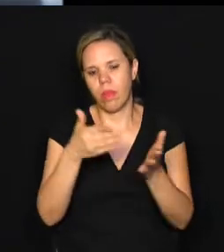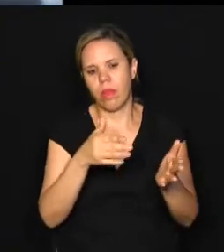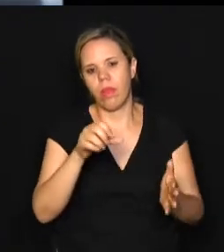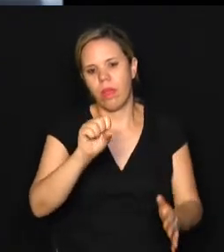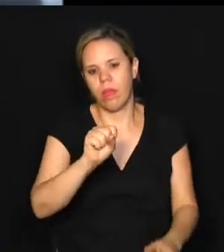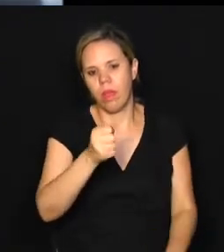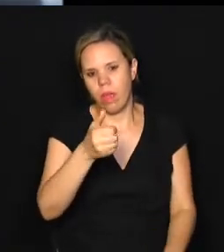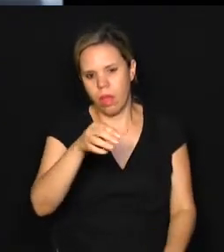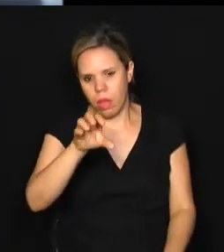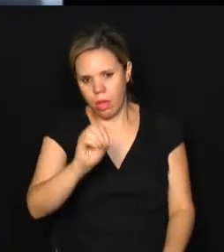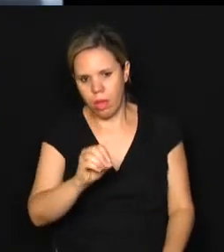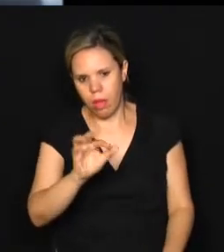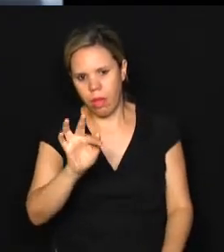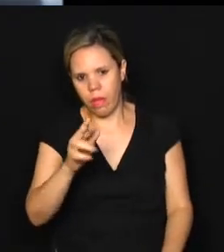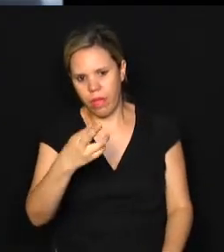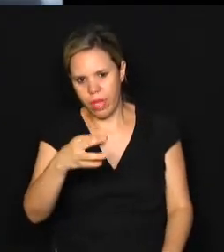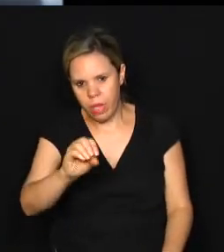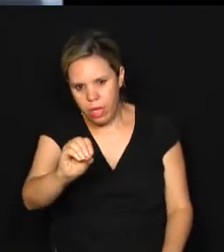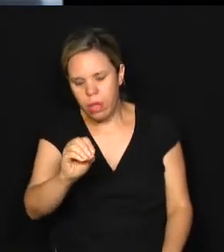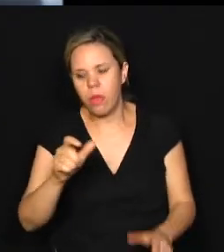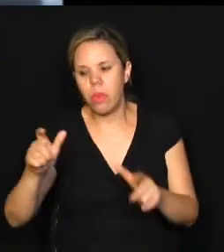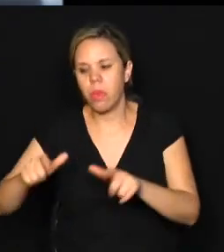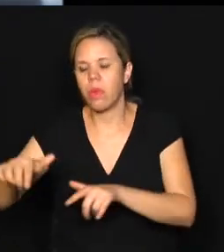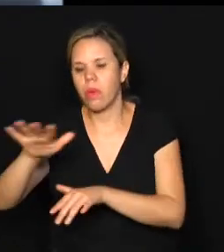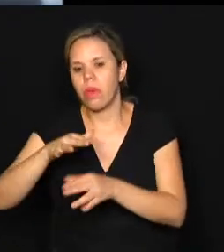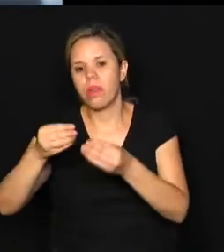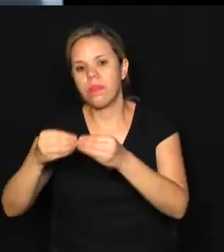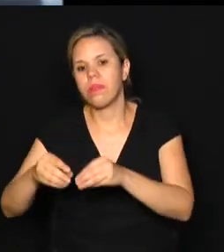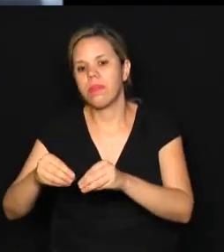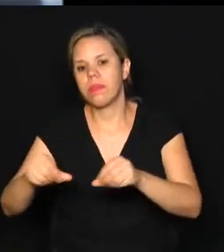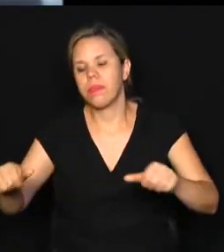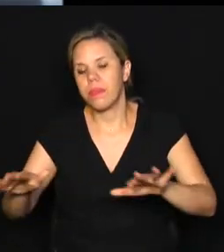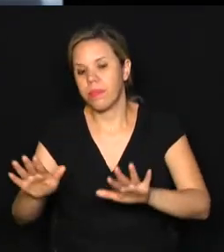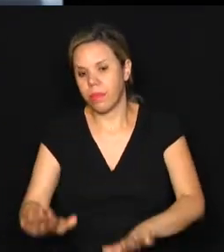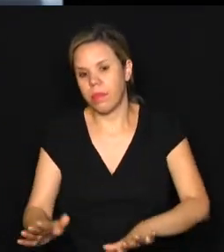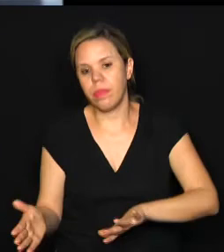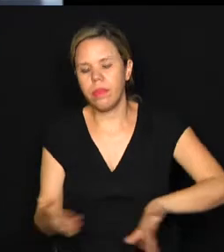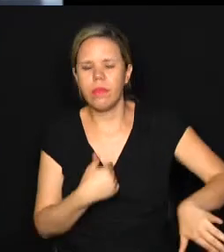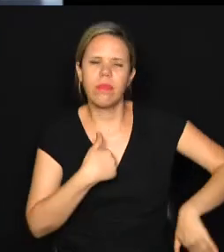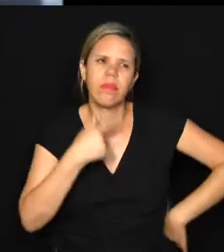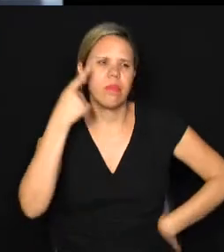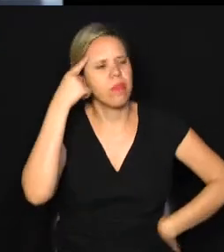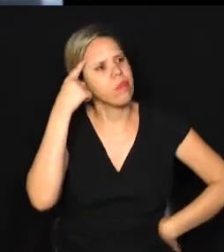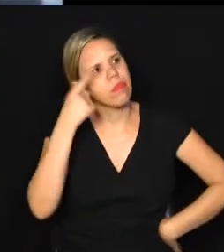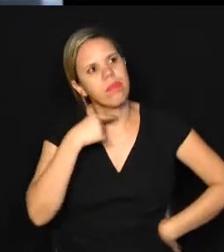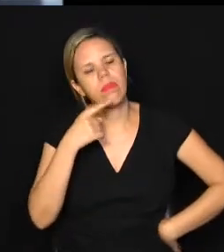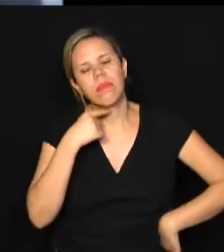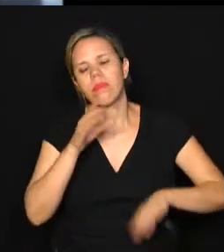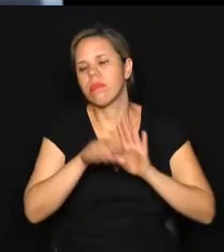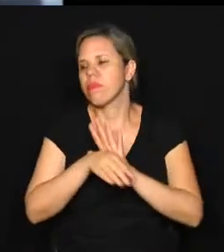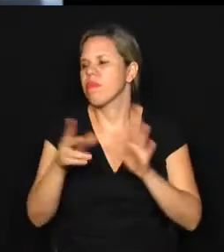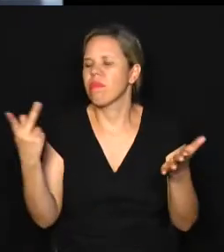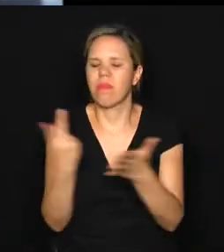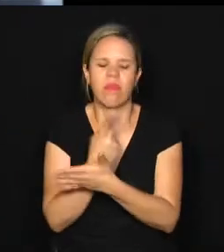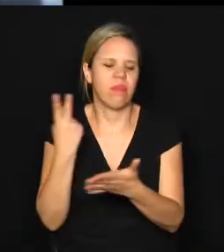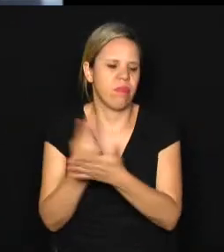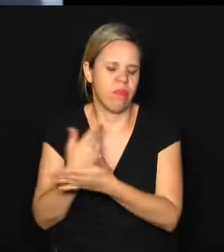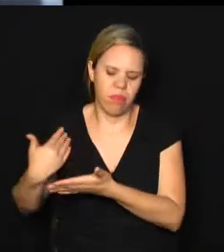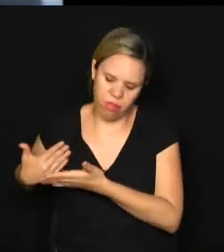E faça isso numa área que já está degradada. Né? Então, eu fico me pegando nesses conceitos. Está tudo errado desde o